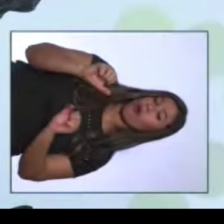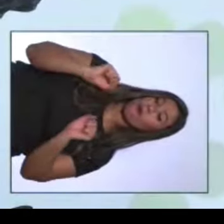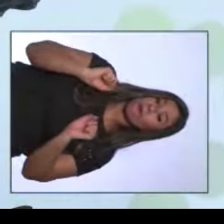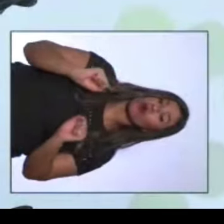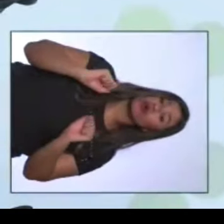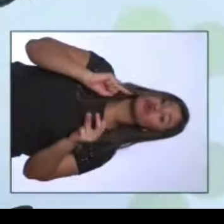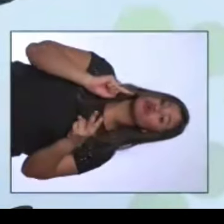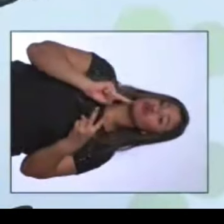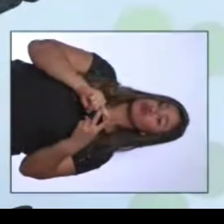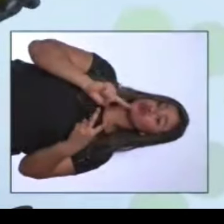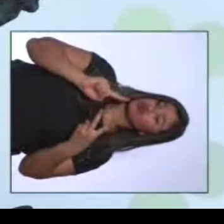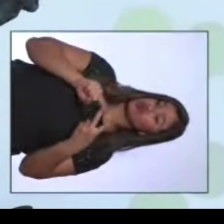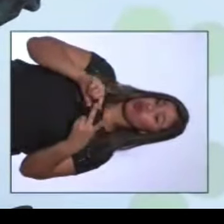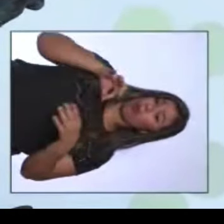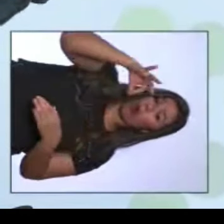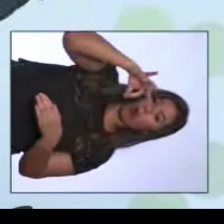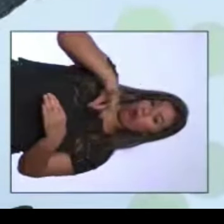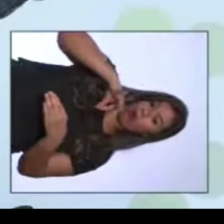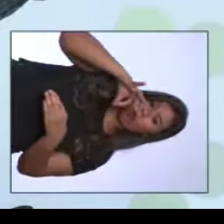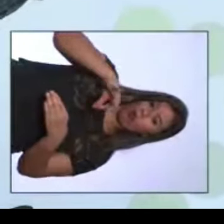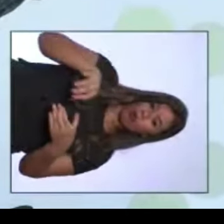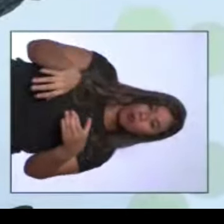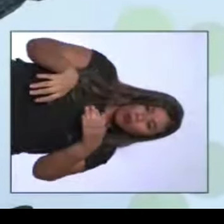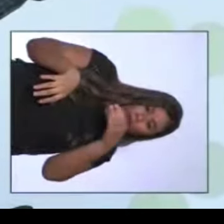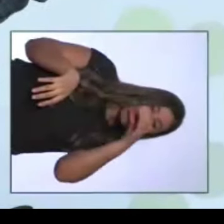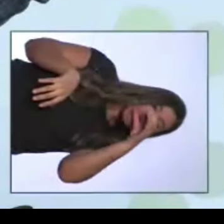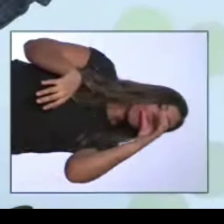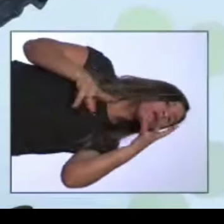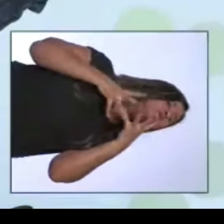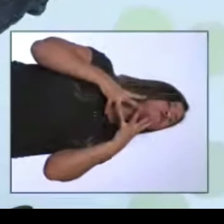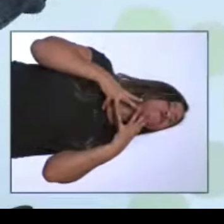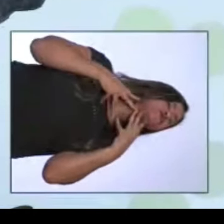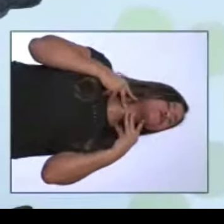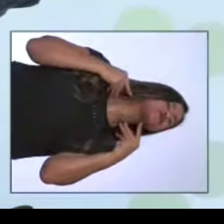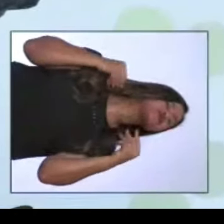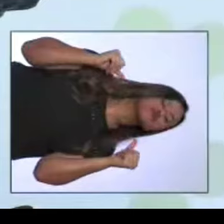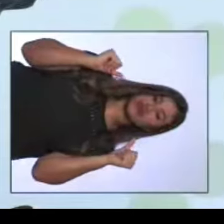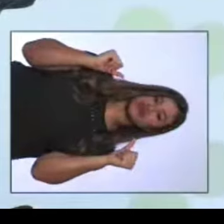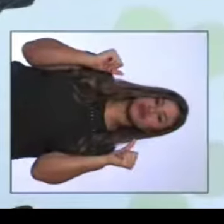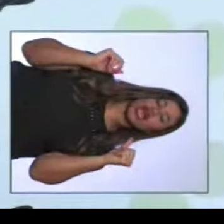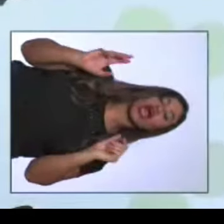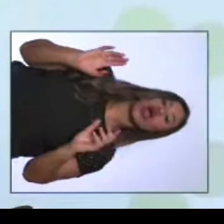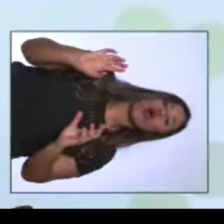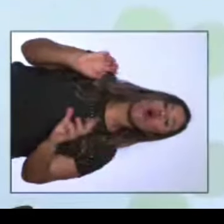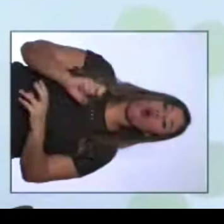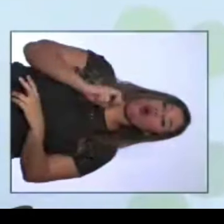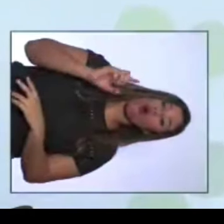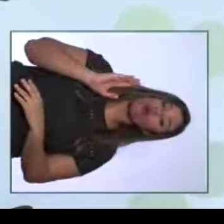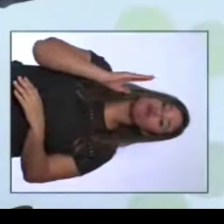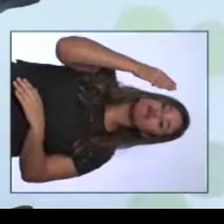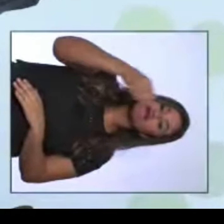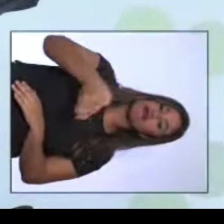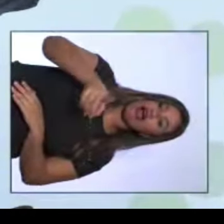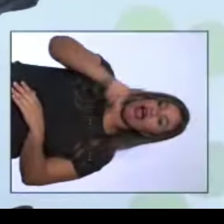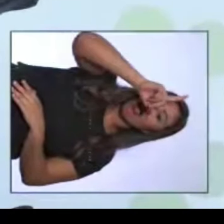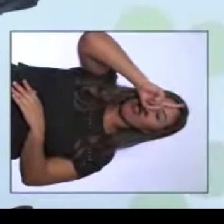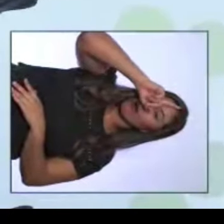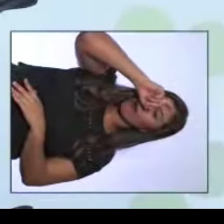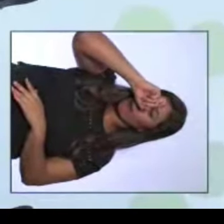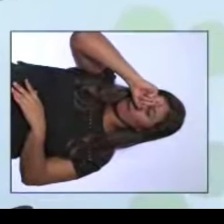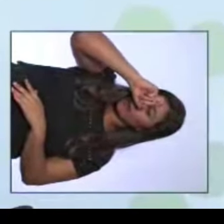procurar um chazinho de gengibre e curar a sua dor de garganta. Ou você pode ir ao médico, você